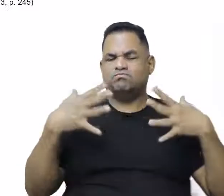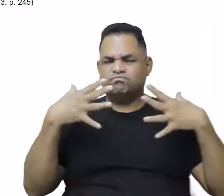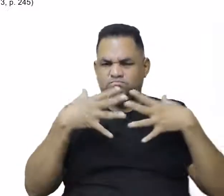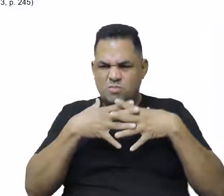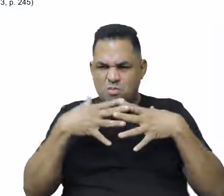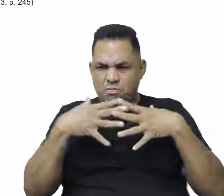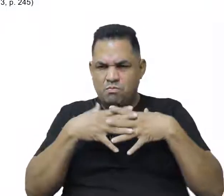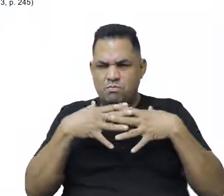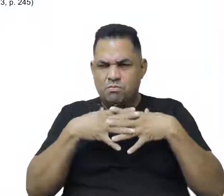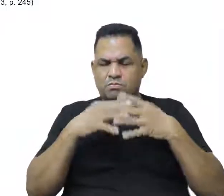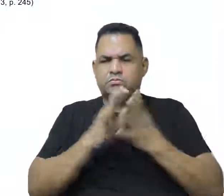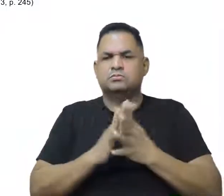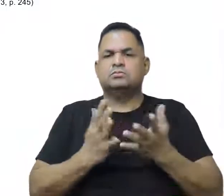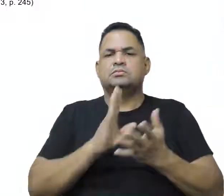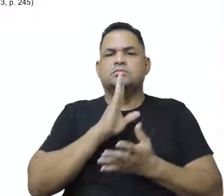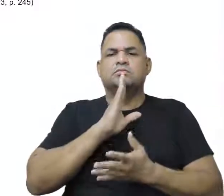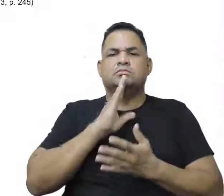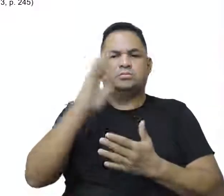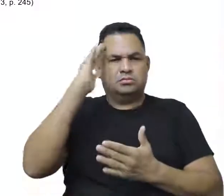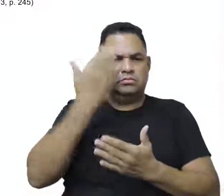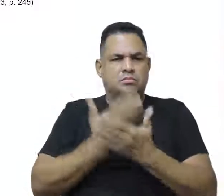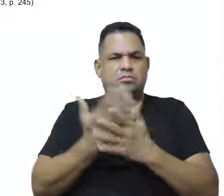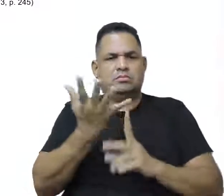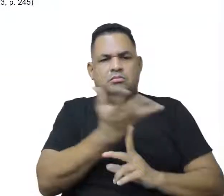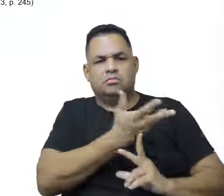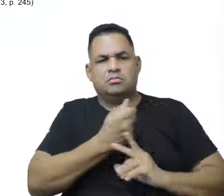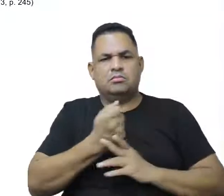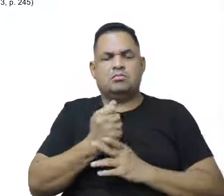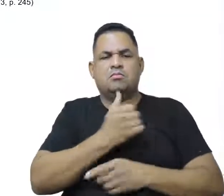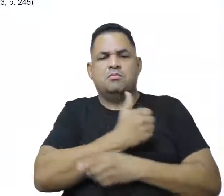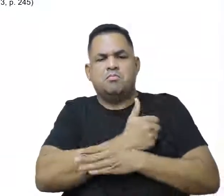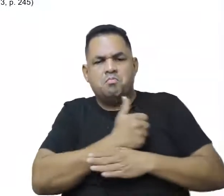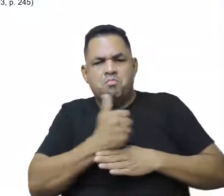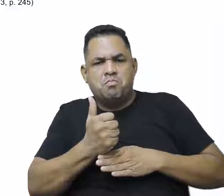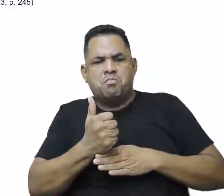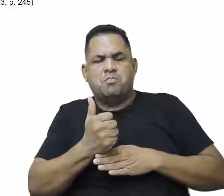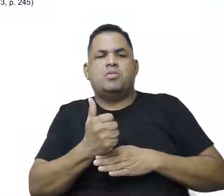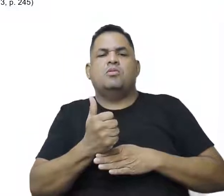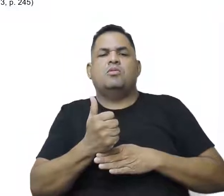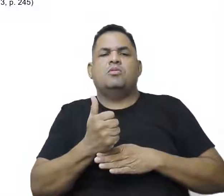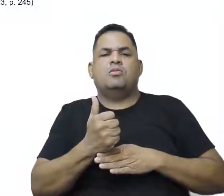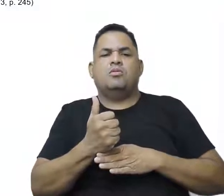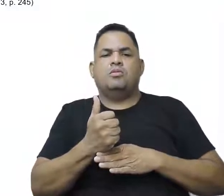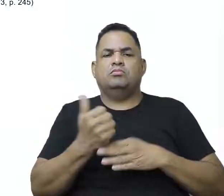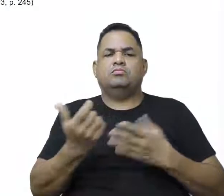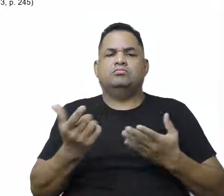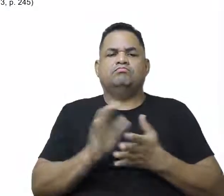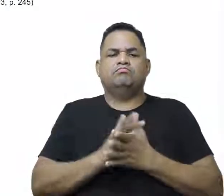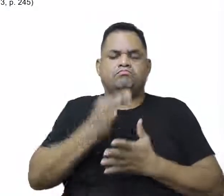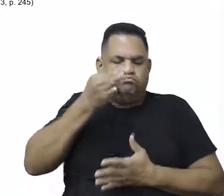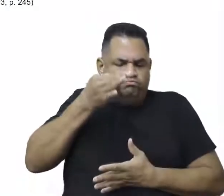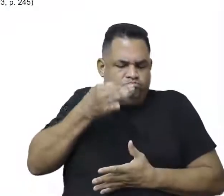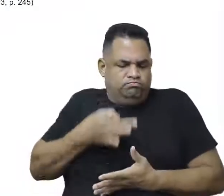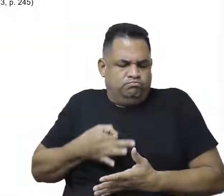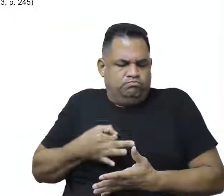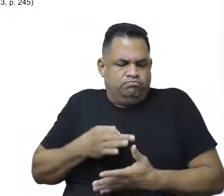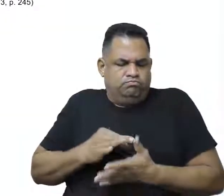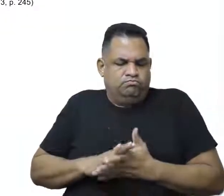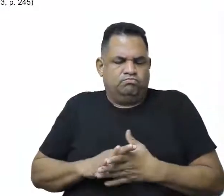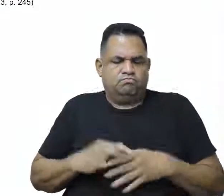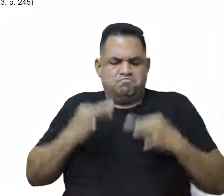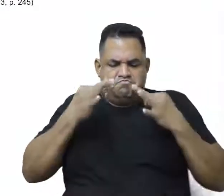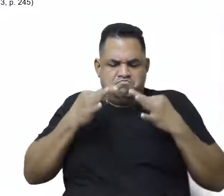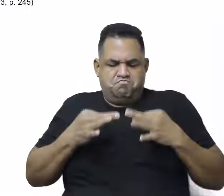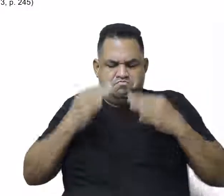né, de conhecimento, crença, arte, moral, aquilo que se julga como certo, como